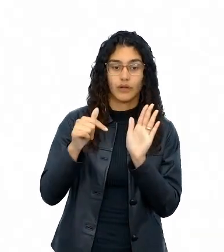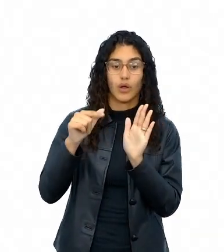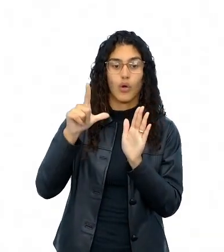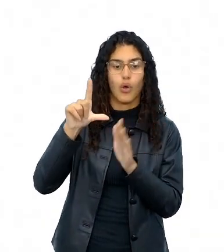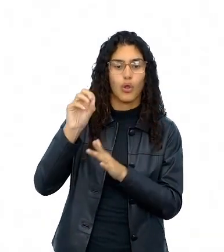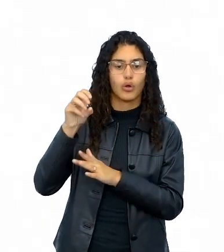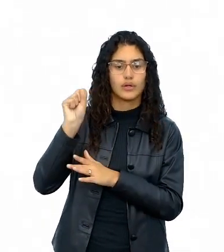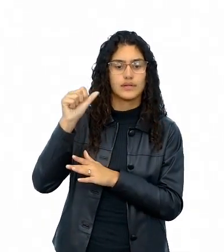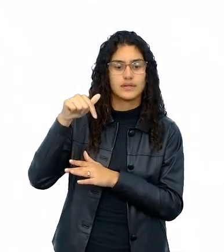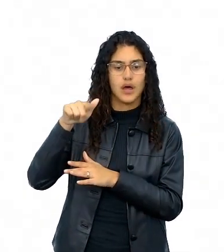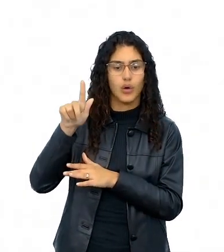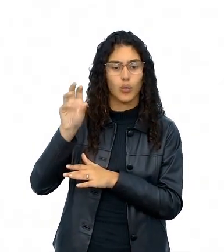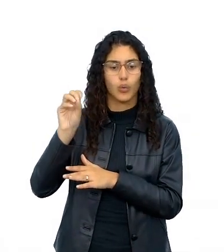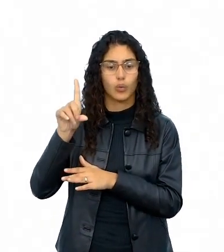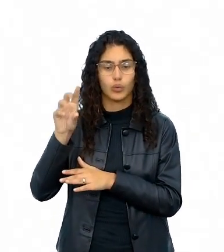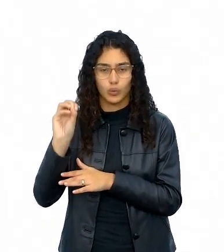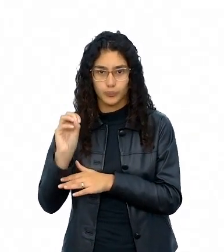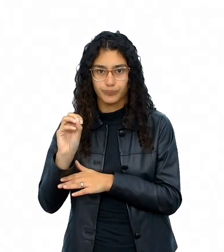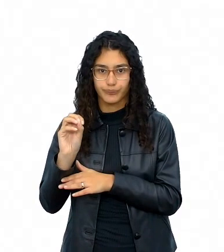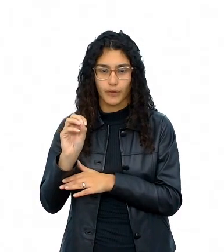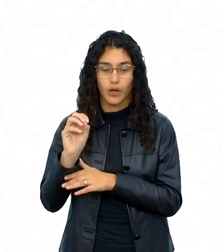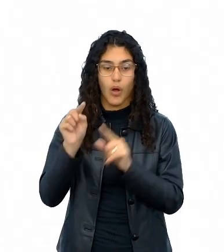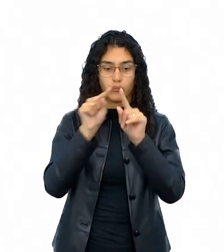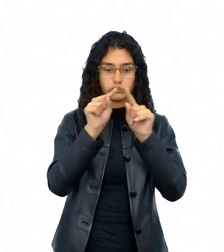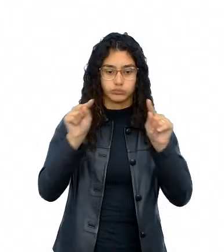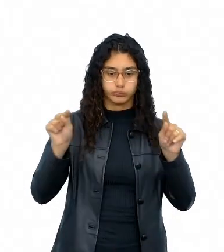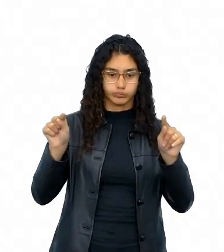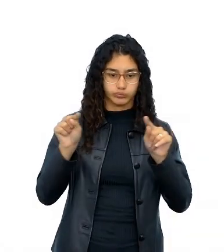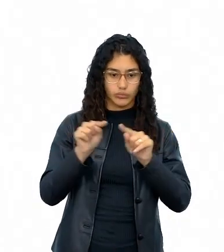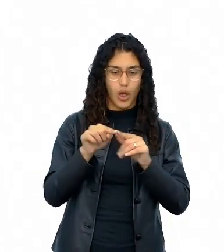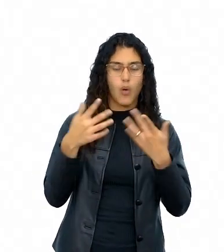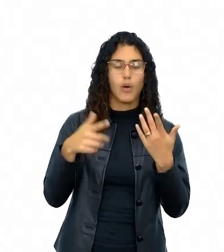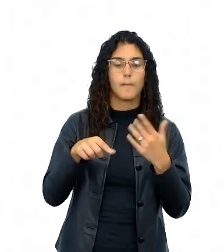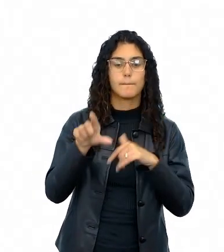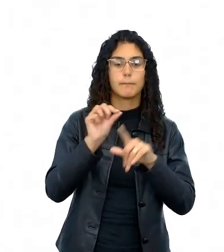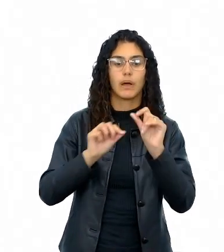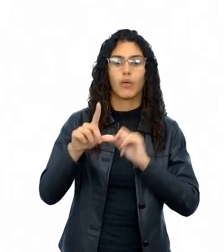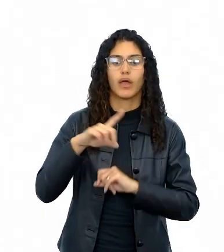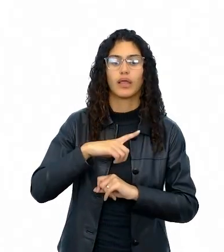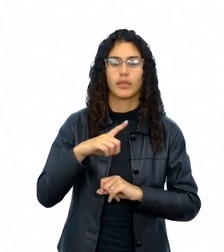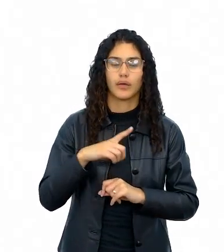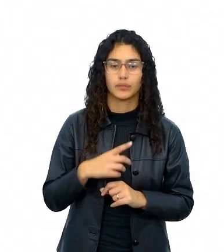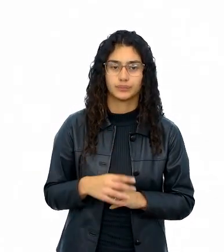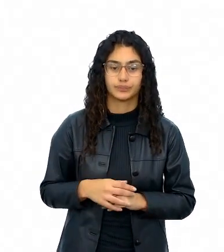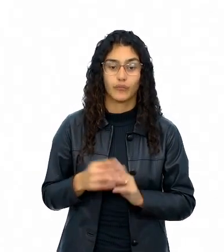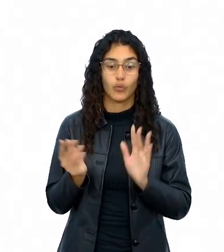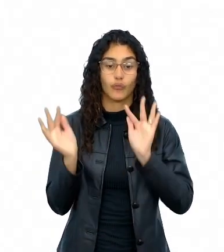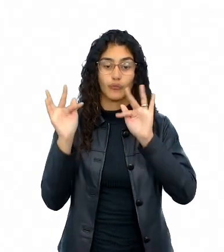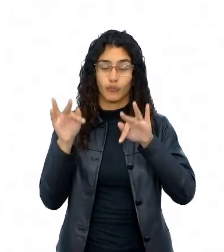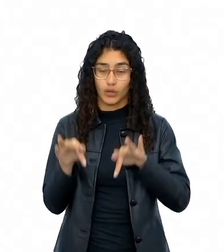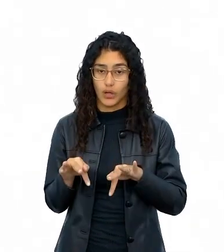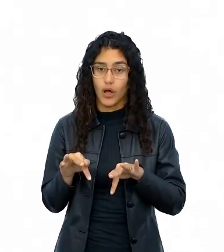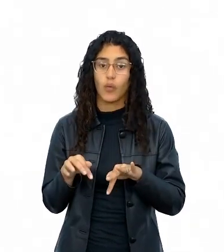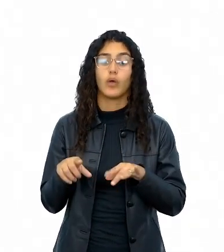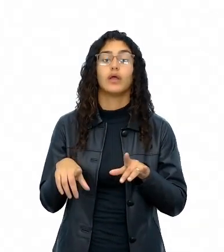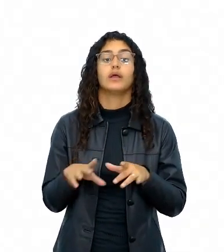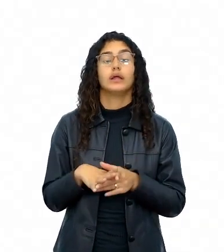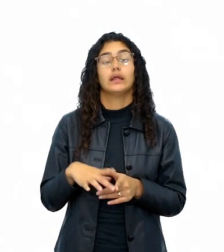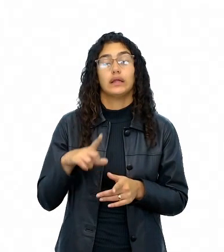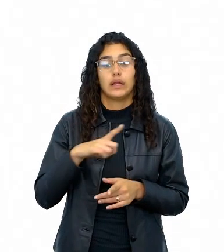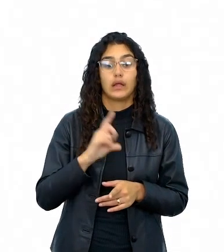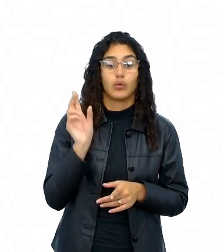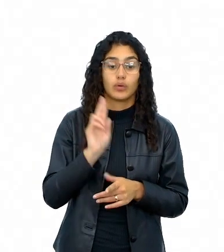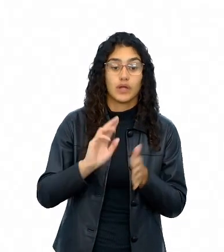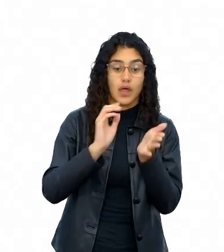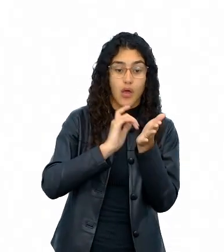losango, qual as opções que a gente vai ter ali no problema, tá? E aí o final, que tanto se eu